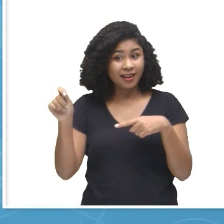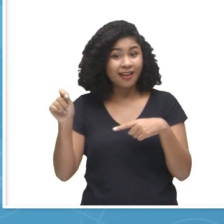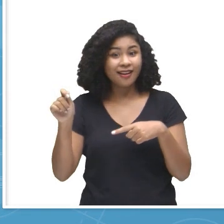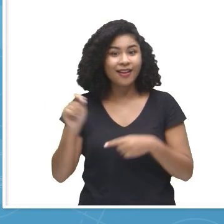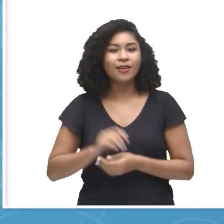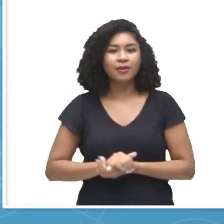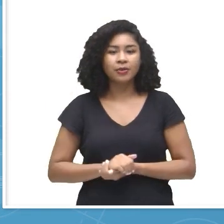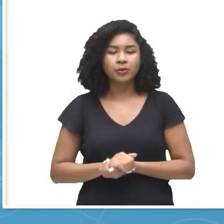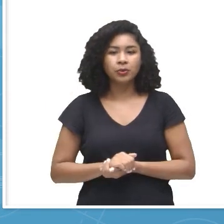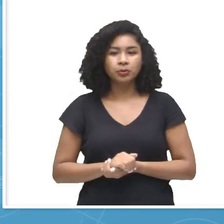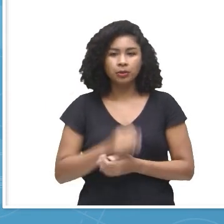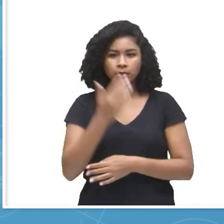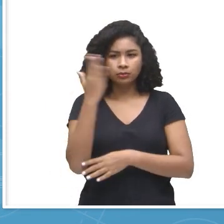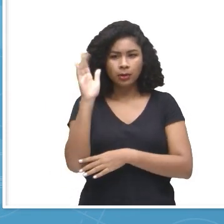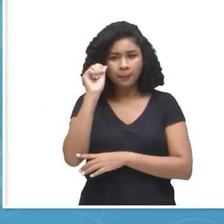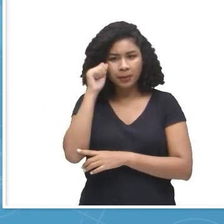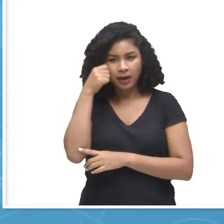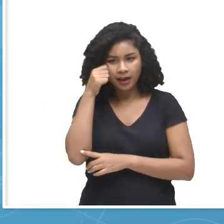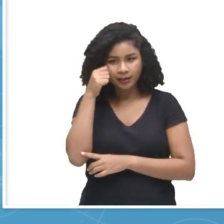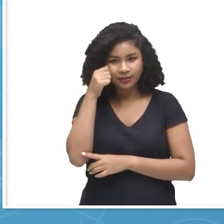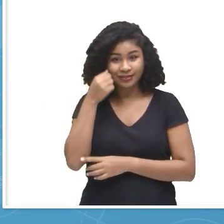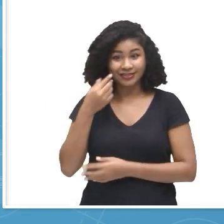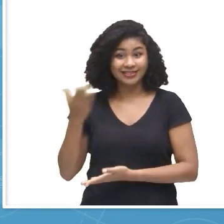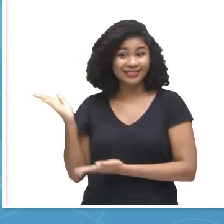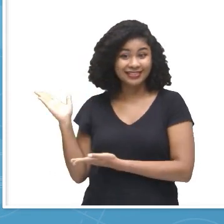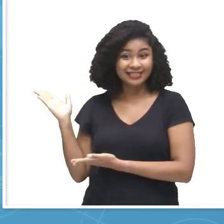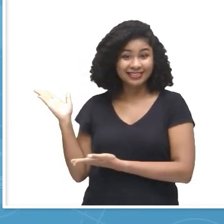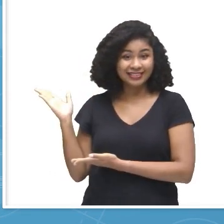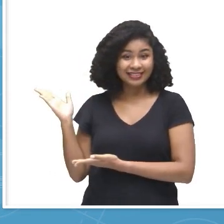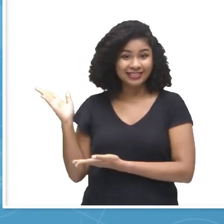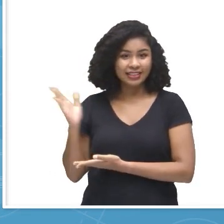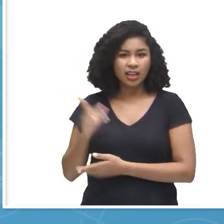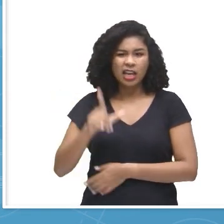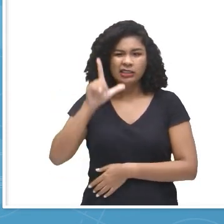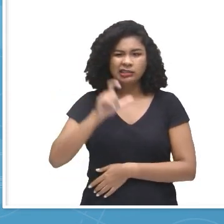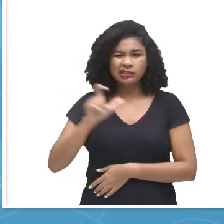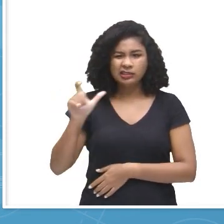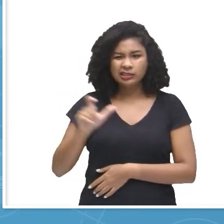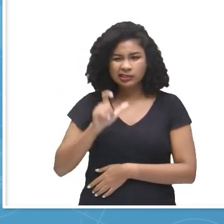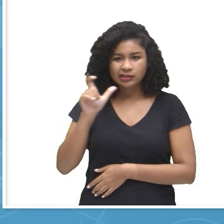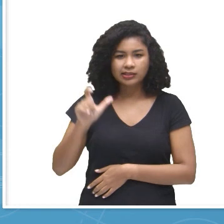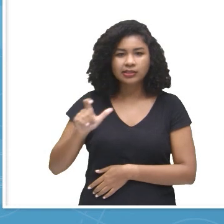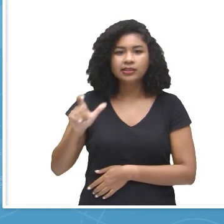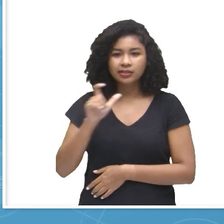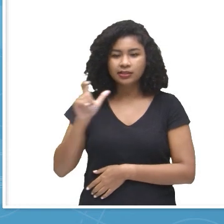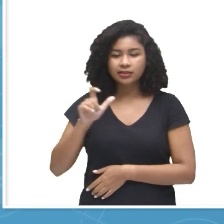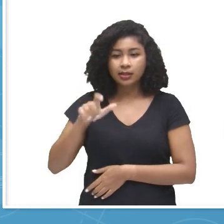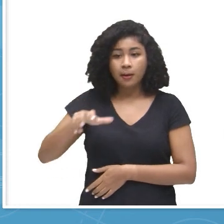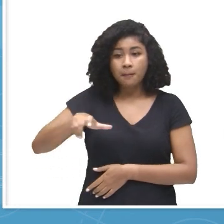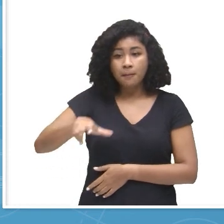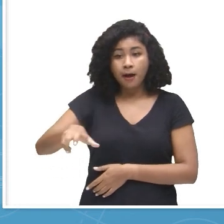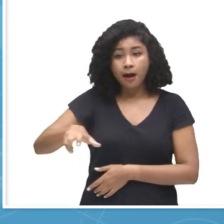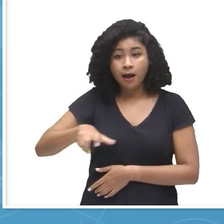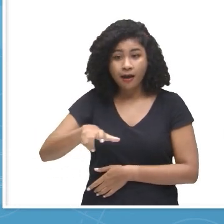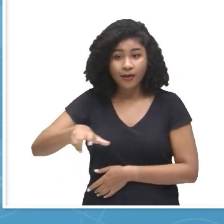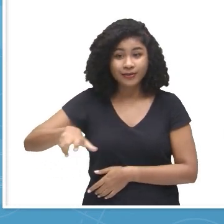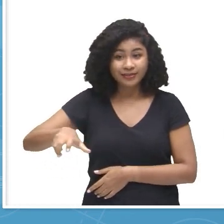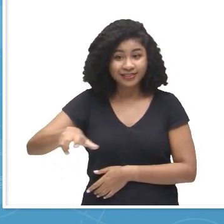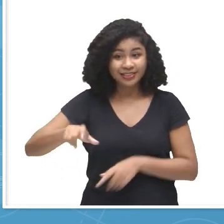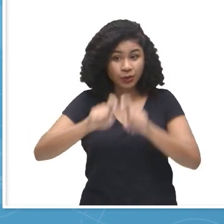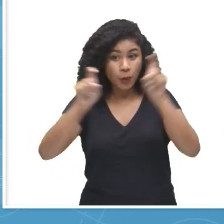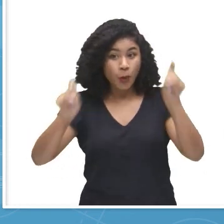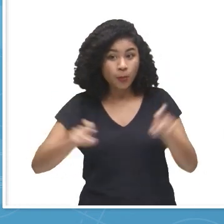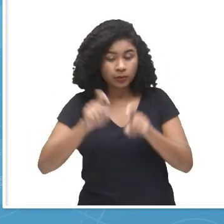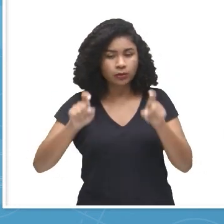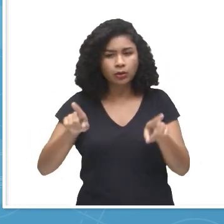Carvão? Sim, dá para desenhar com carvão. Spray, mouse de computador e até mesmo o